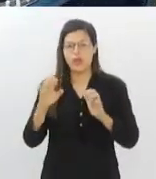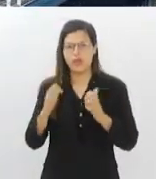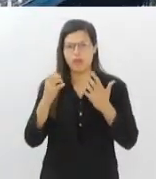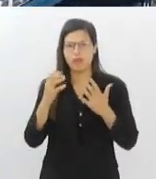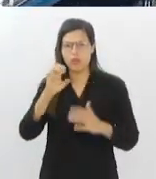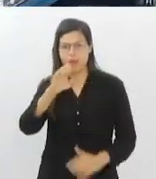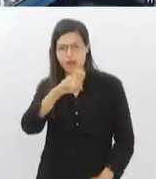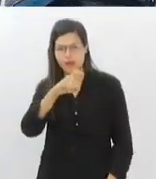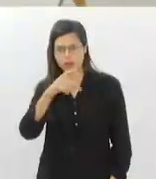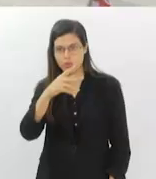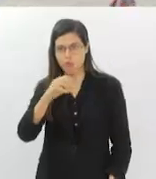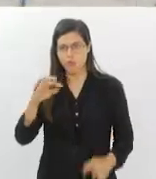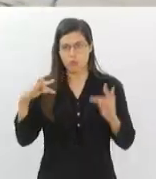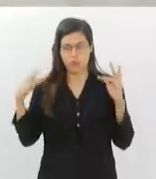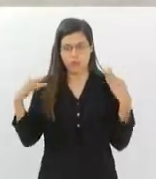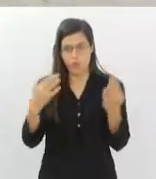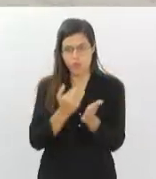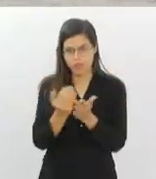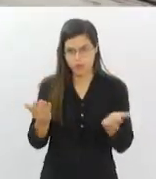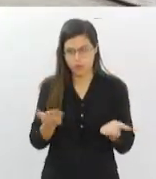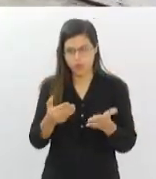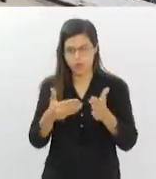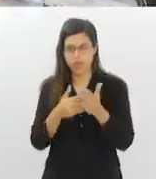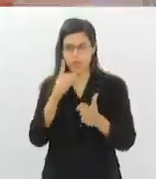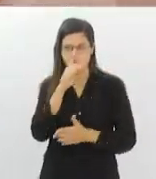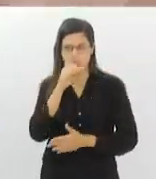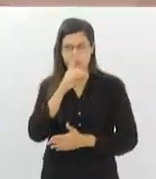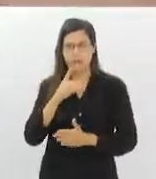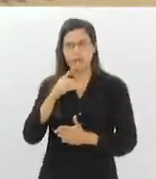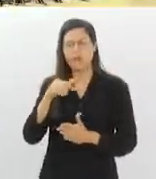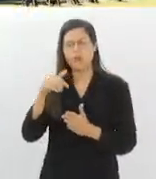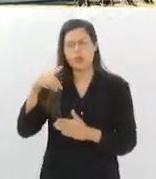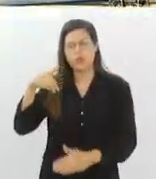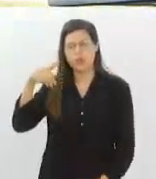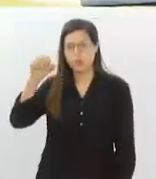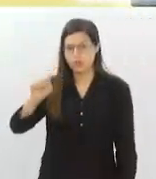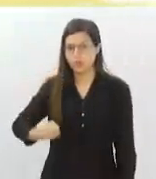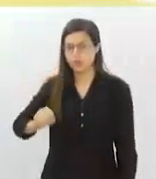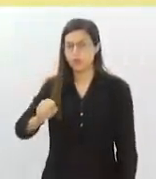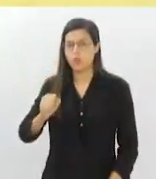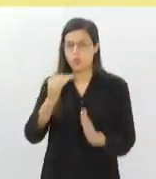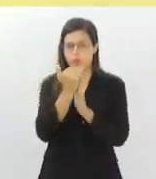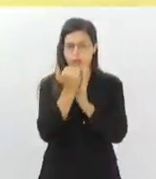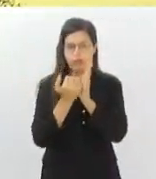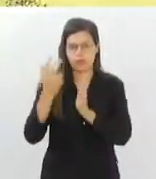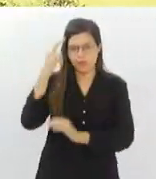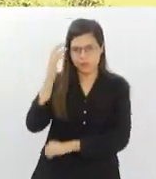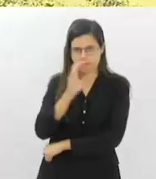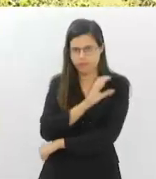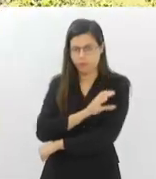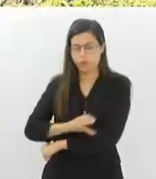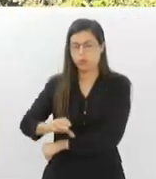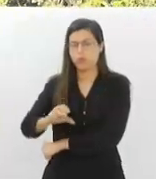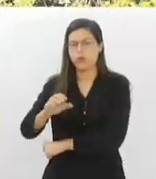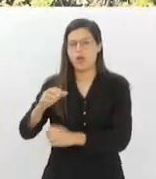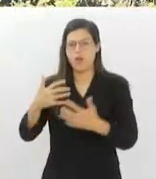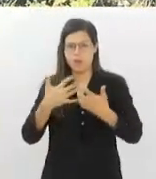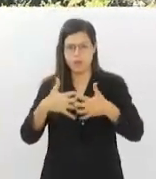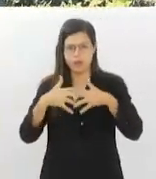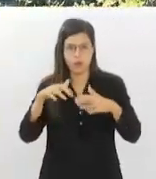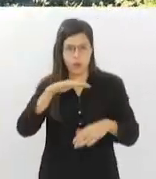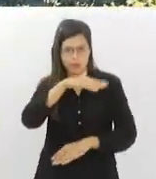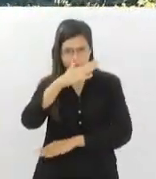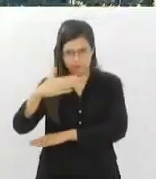Turismo começa hoje e vai até domingo na Lagoa, na Zona Sul. Segue programação cultural em Petrópolis, na região serrana,